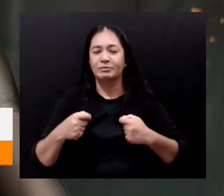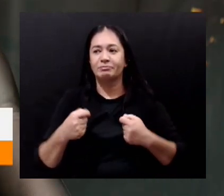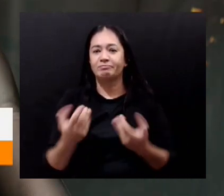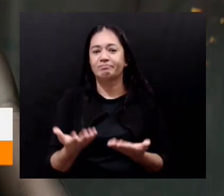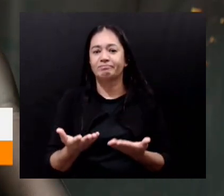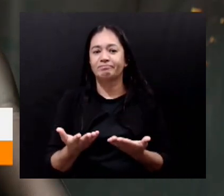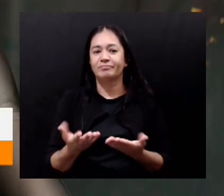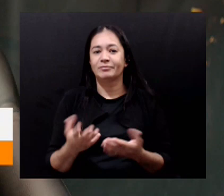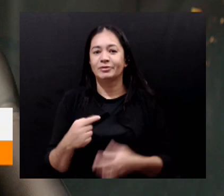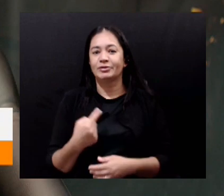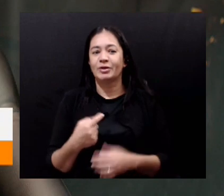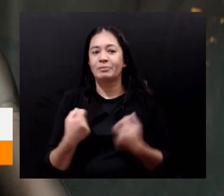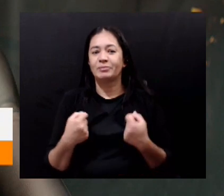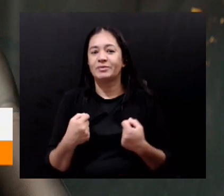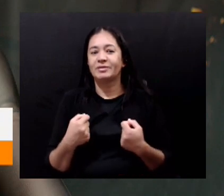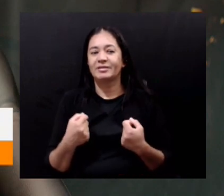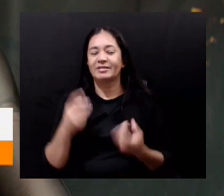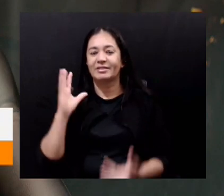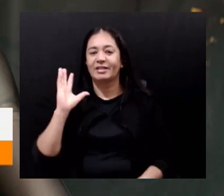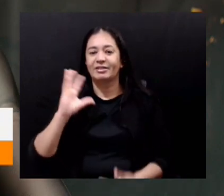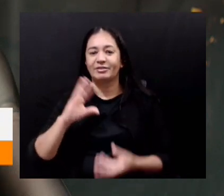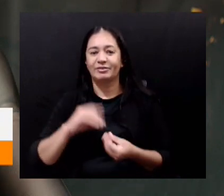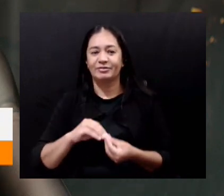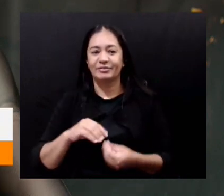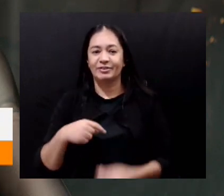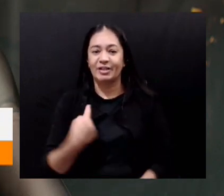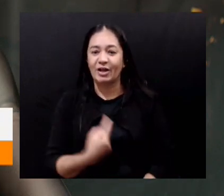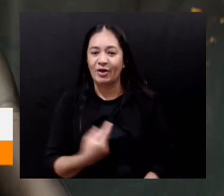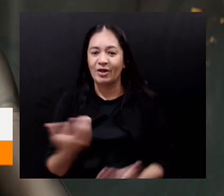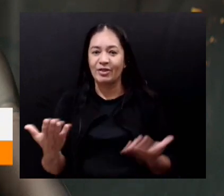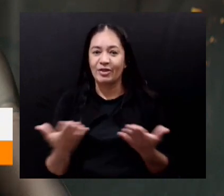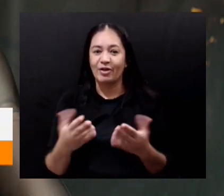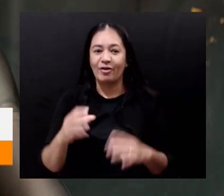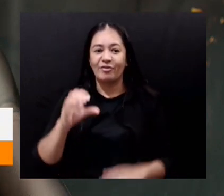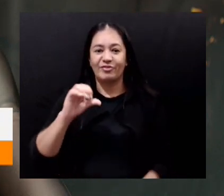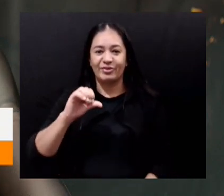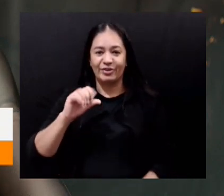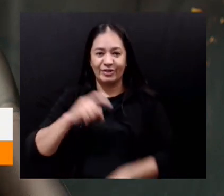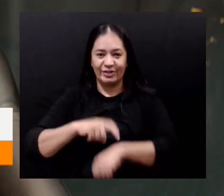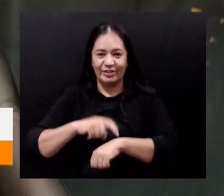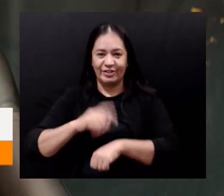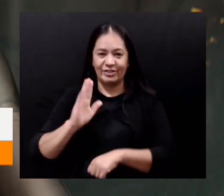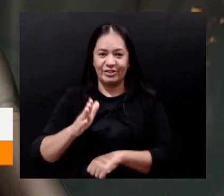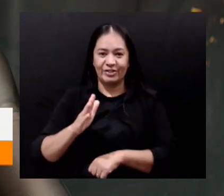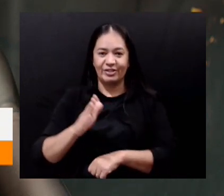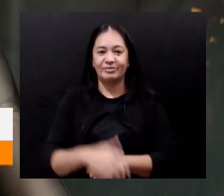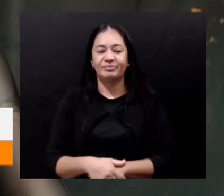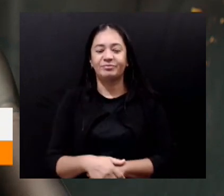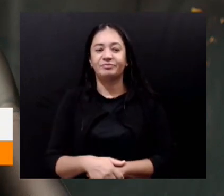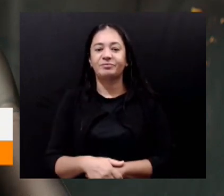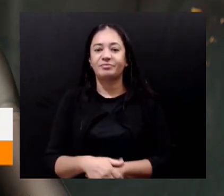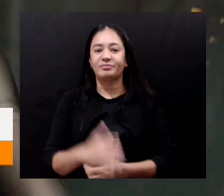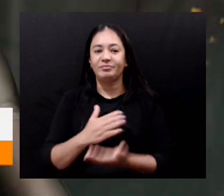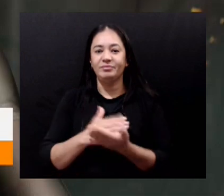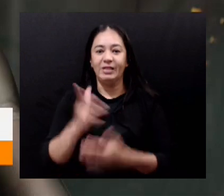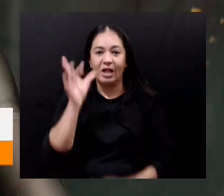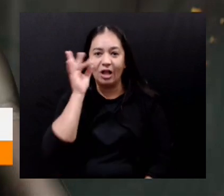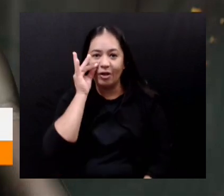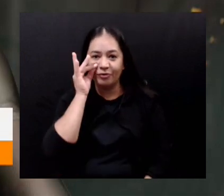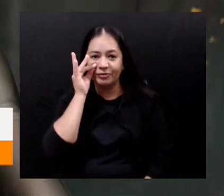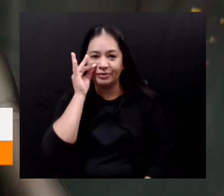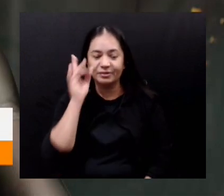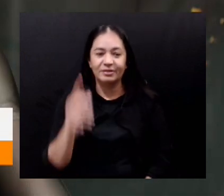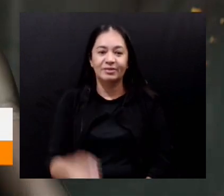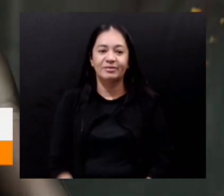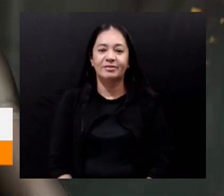para as considerações finais. 9h, pessoal, lá no plenário José Maria Matosinho entra ao vivo, então 8h51. Tem muitas